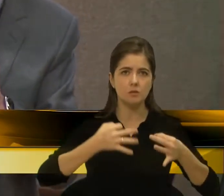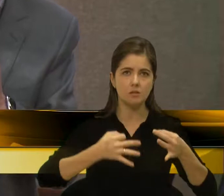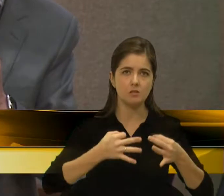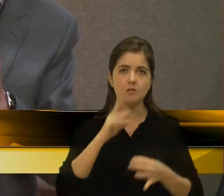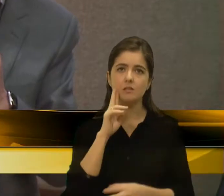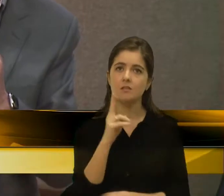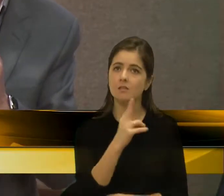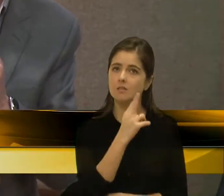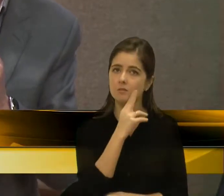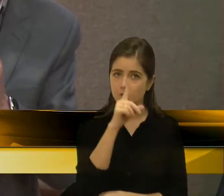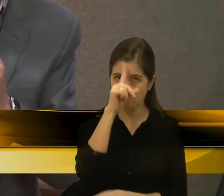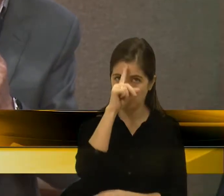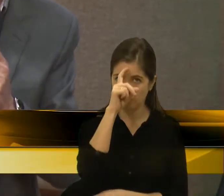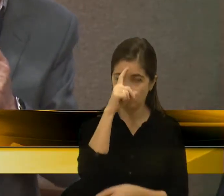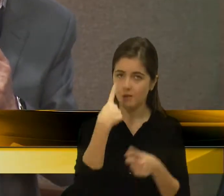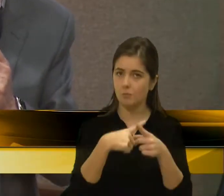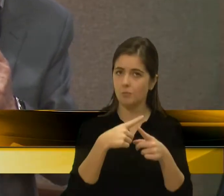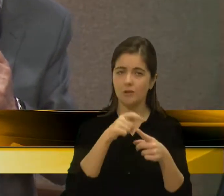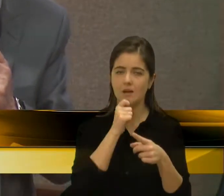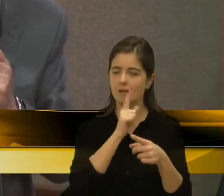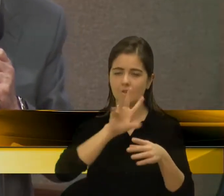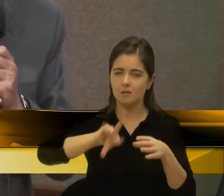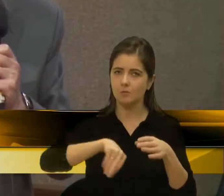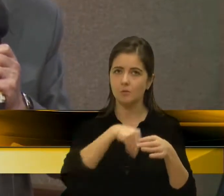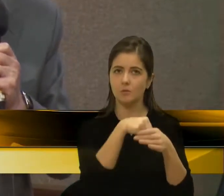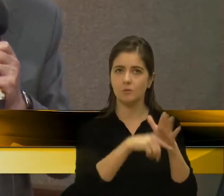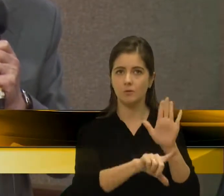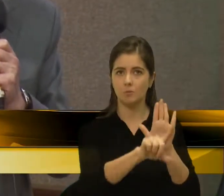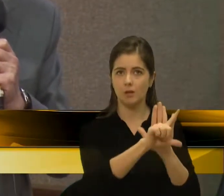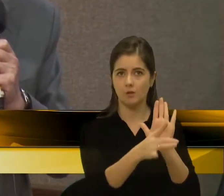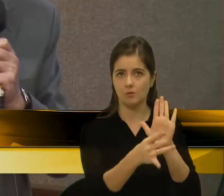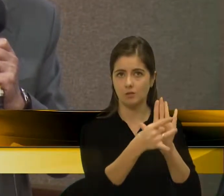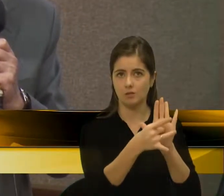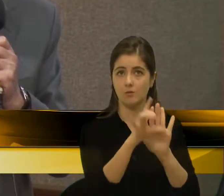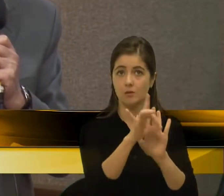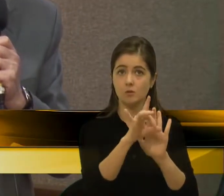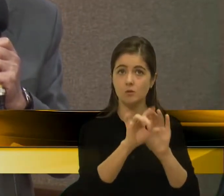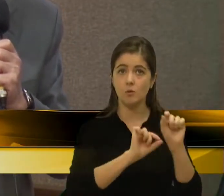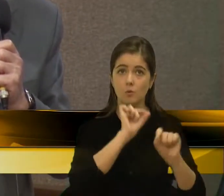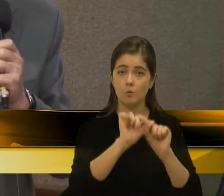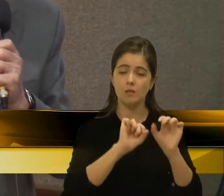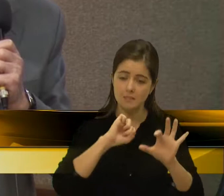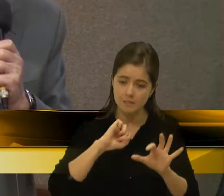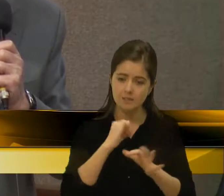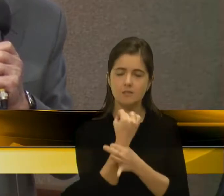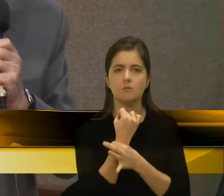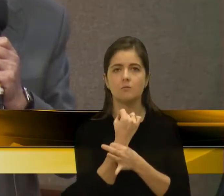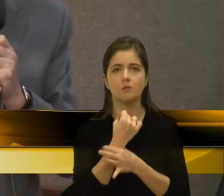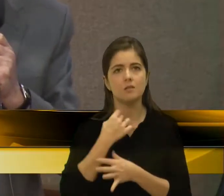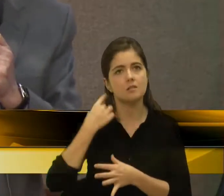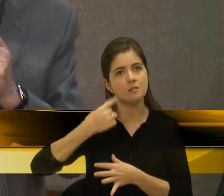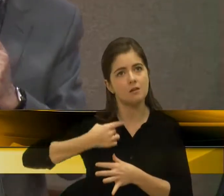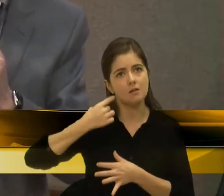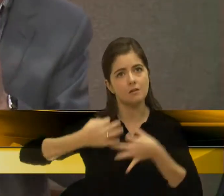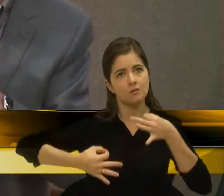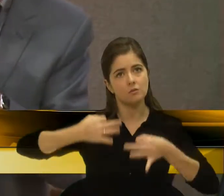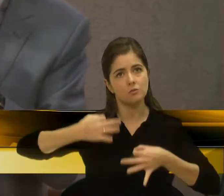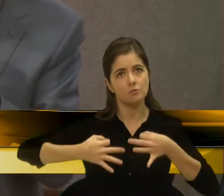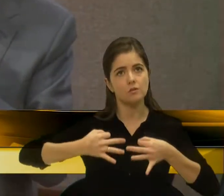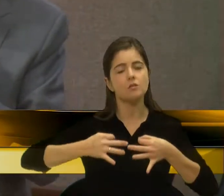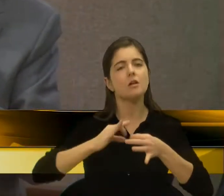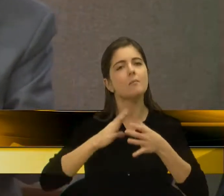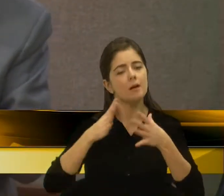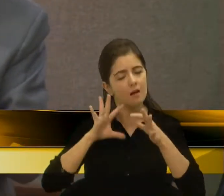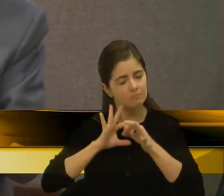hospitais que não estavam incluídos na lei original, então apenas para dar esta segurança jurídica, para permitir que os